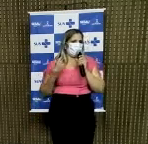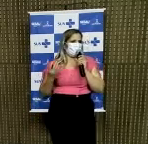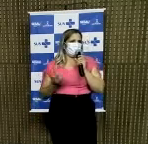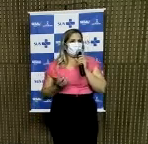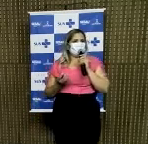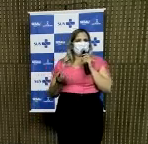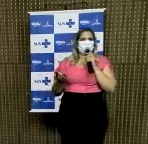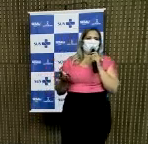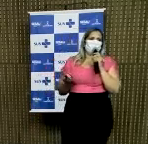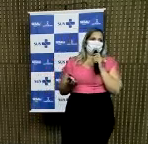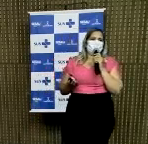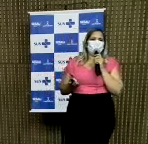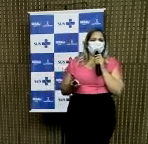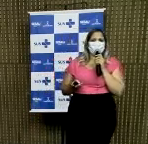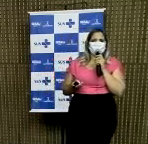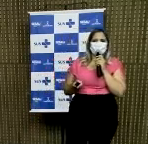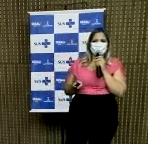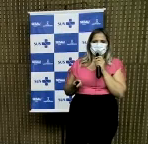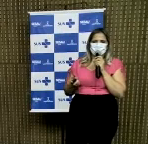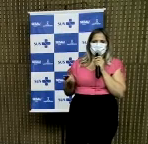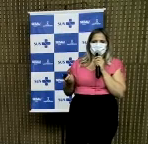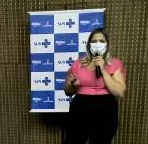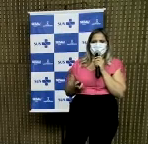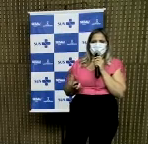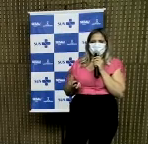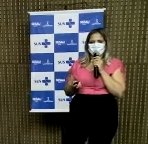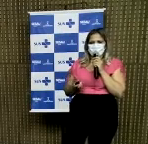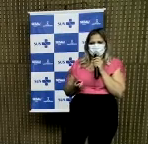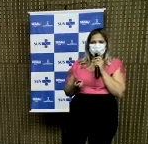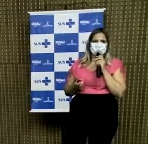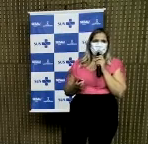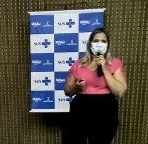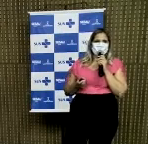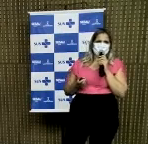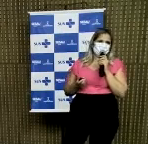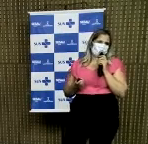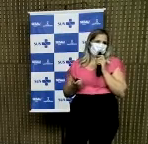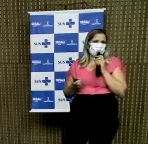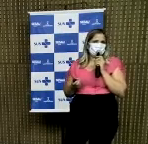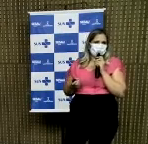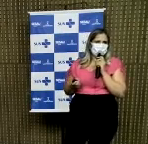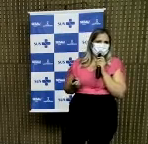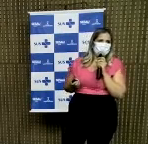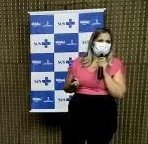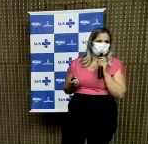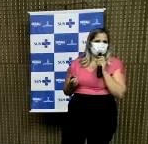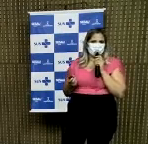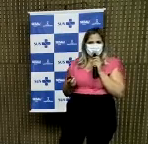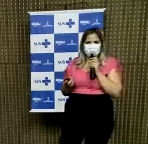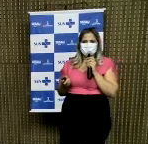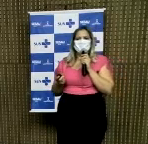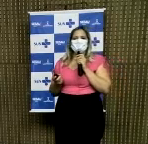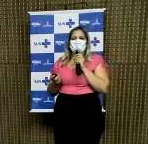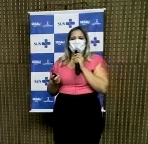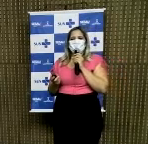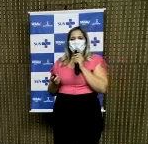atendimento de qualidade para essa população. Então, é uma frase do Ayrton Senna, acho que já fez uns 30 anos esse ano, né, que